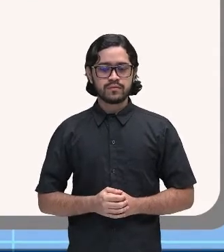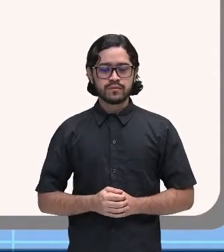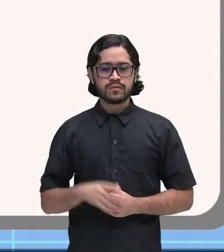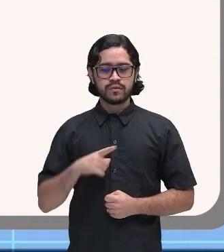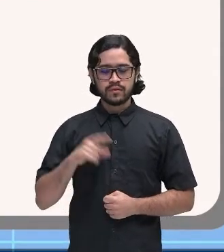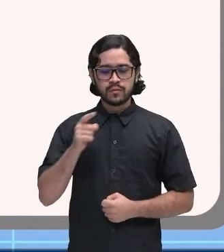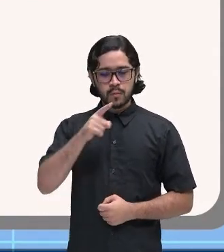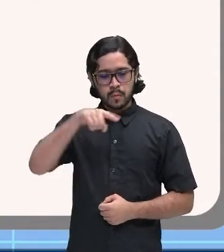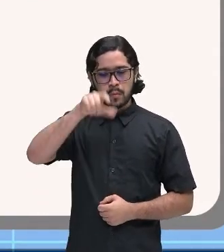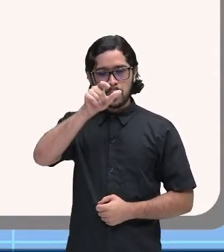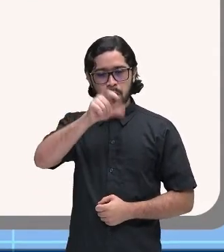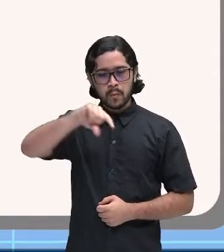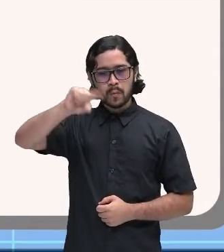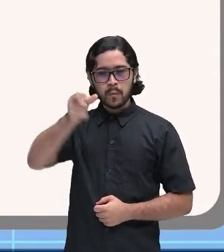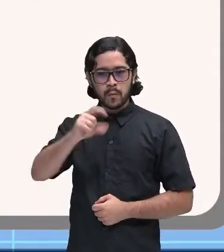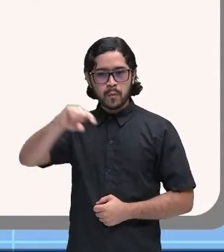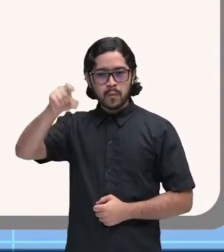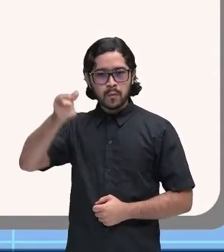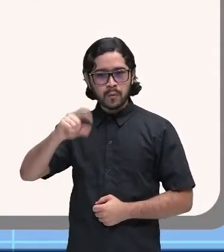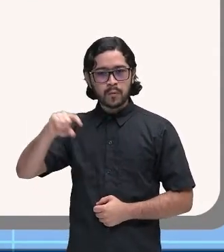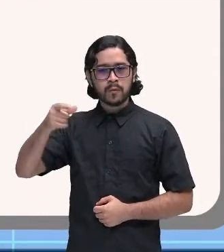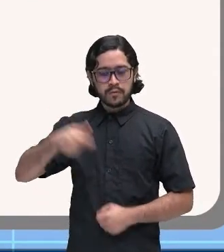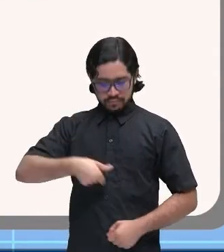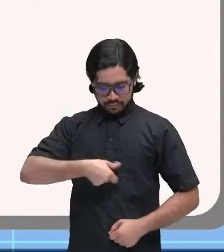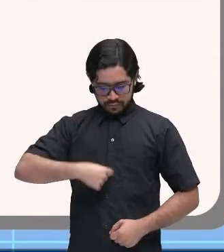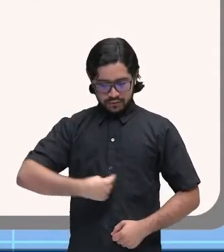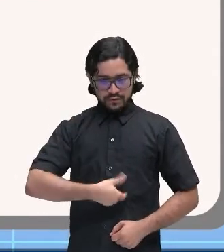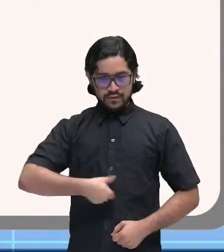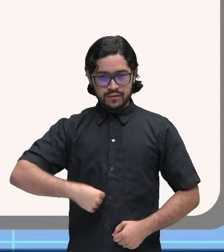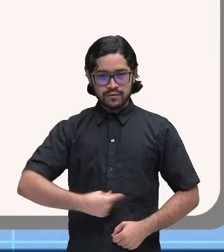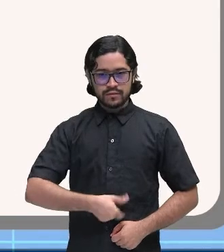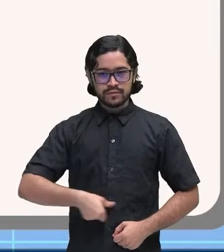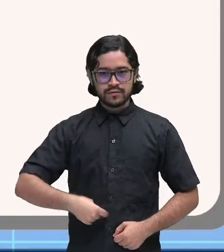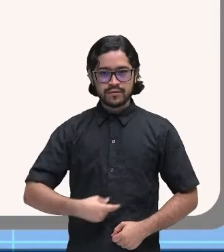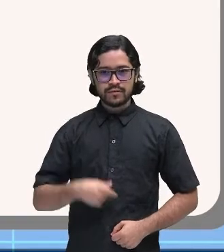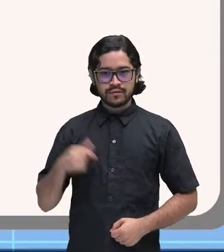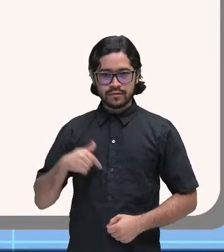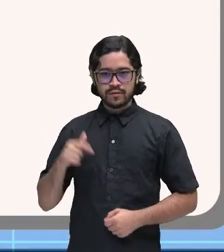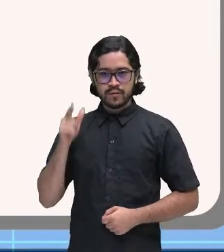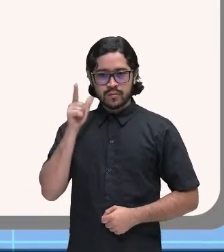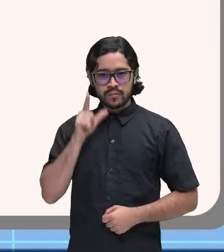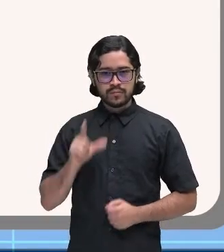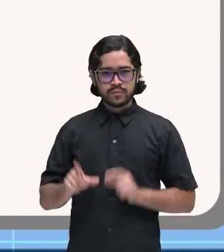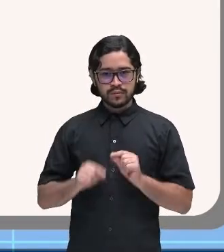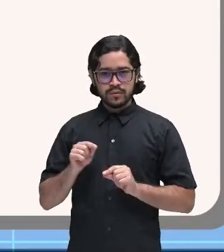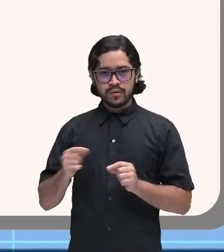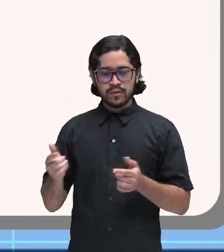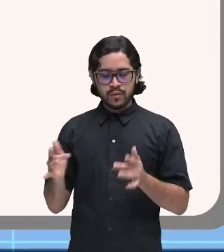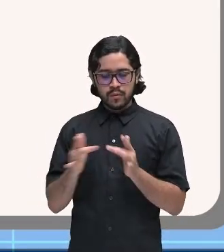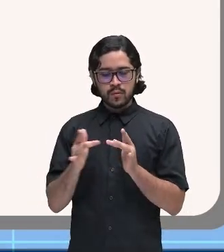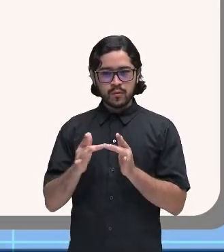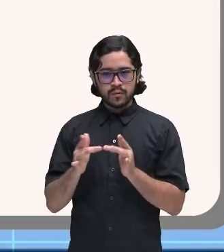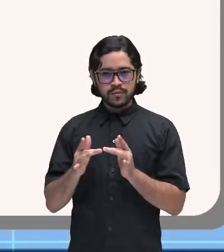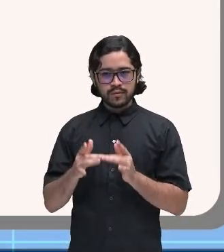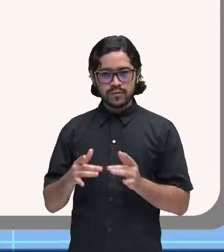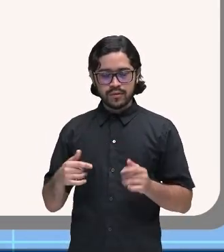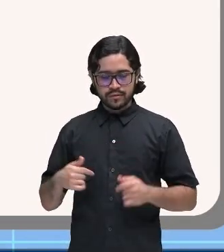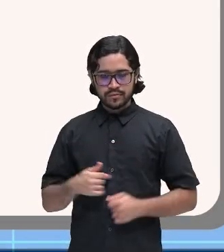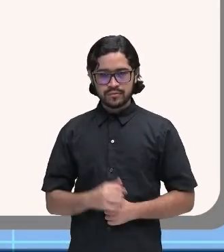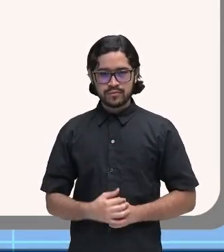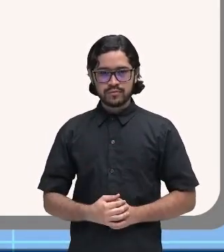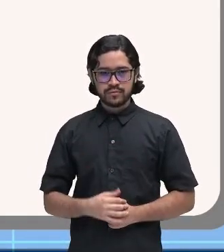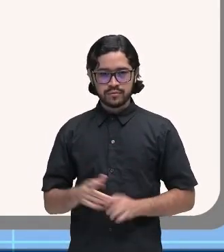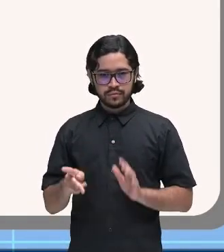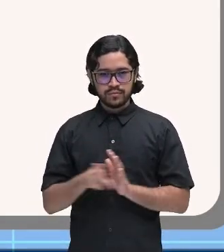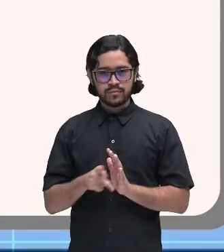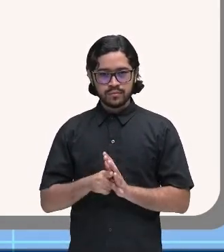Essas ondinhas, pessoal, essas vilosidades, elas ampliam a área de contato, ok? Do intestino. E aí